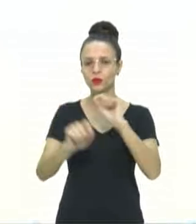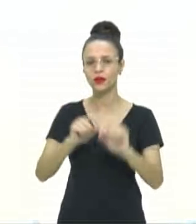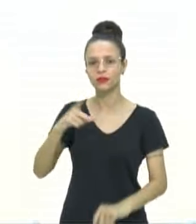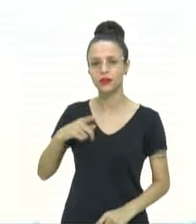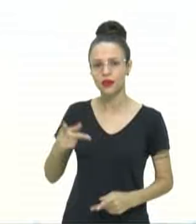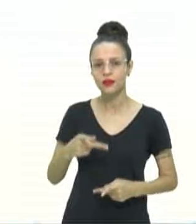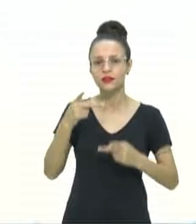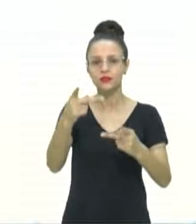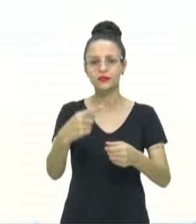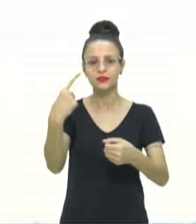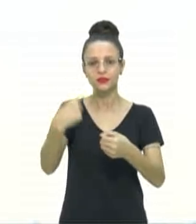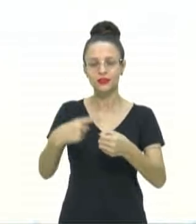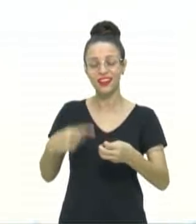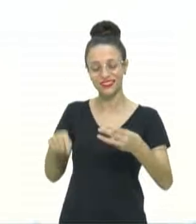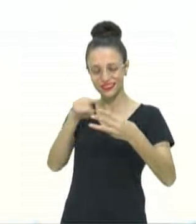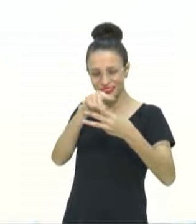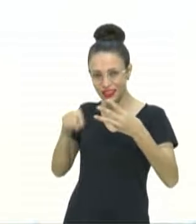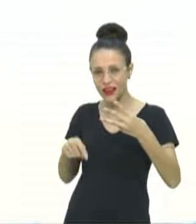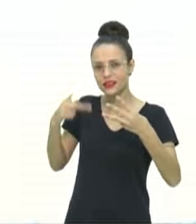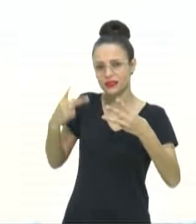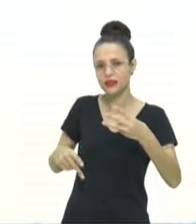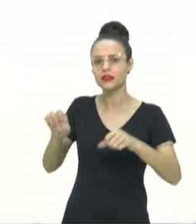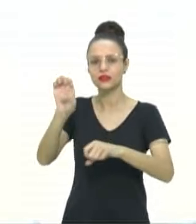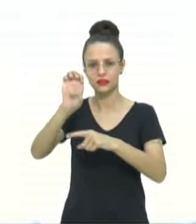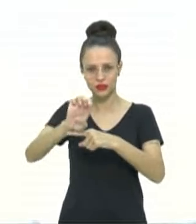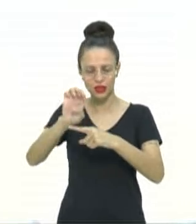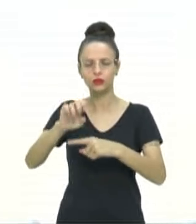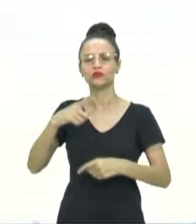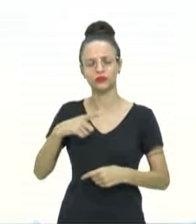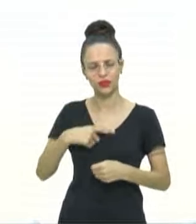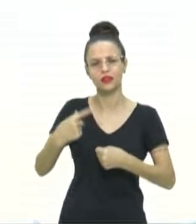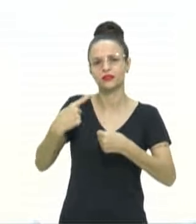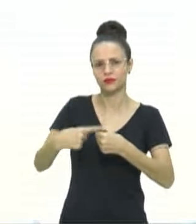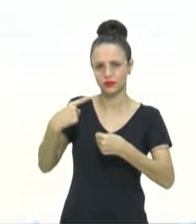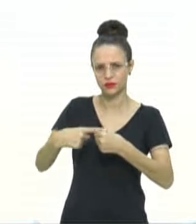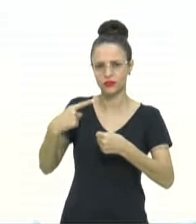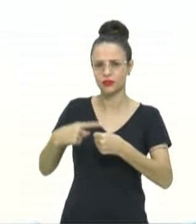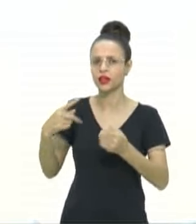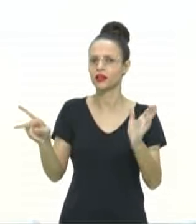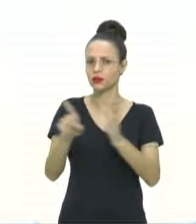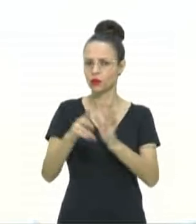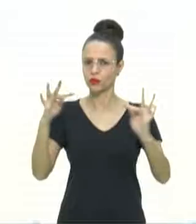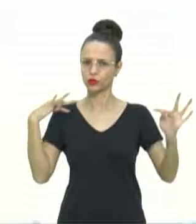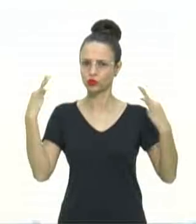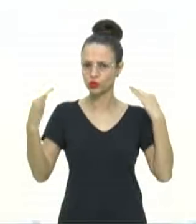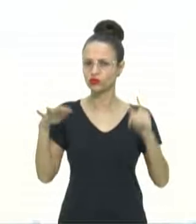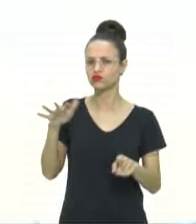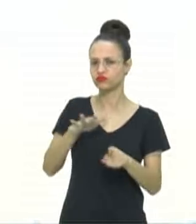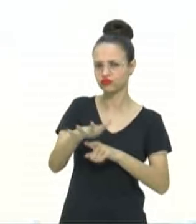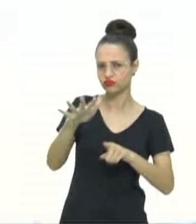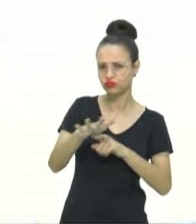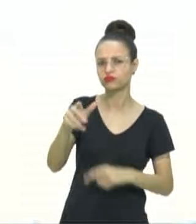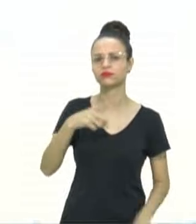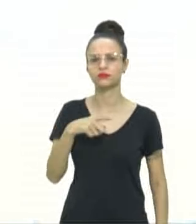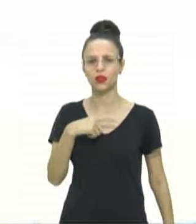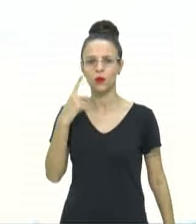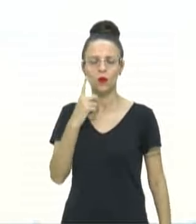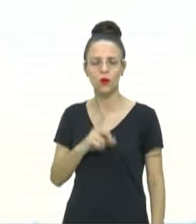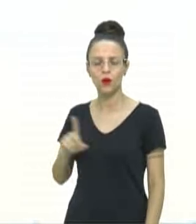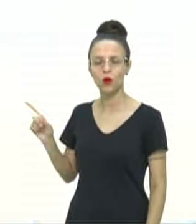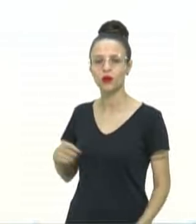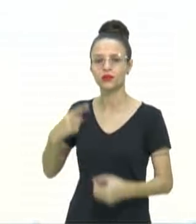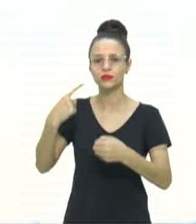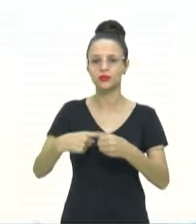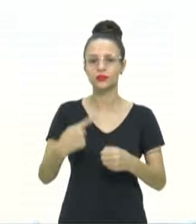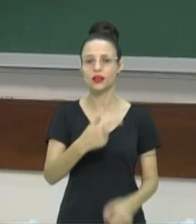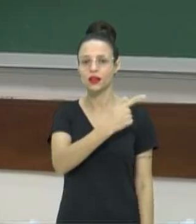visitadas nos três estados da região. Nós vamos ter cidades com esses atrativos turísticos. E aqui eu trouxe um exemplo da cidade